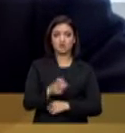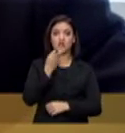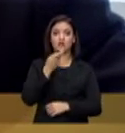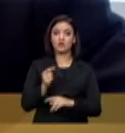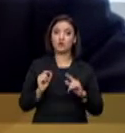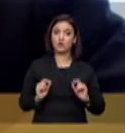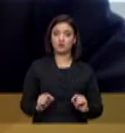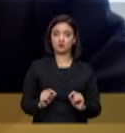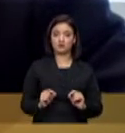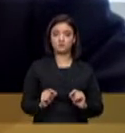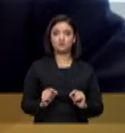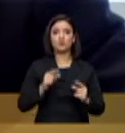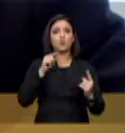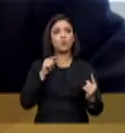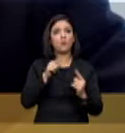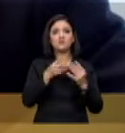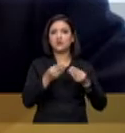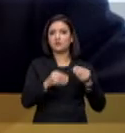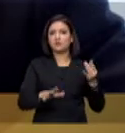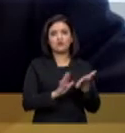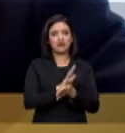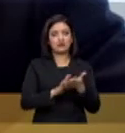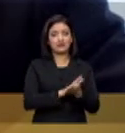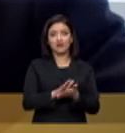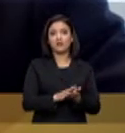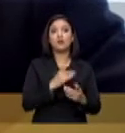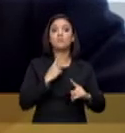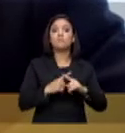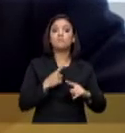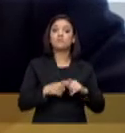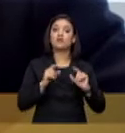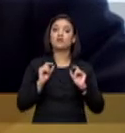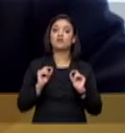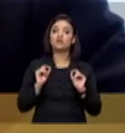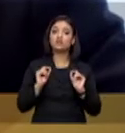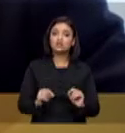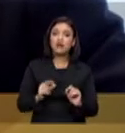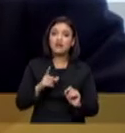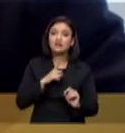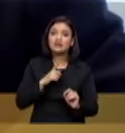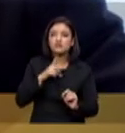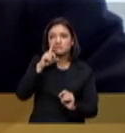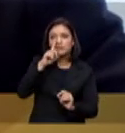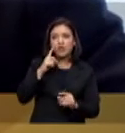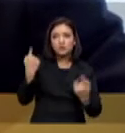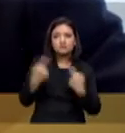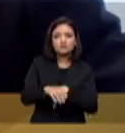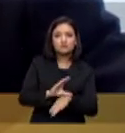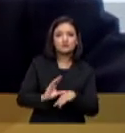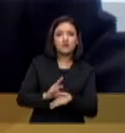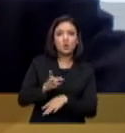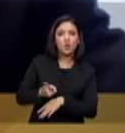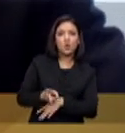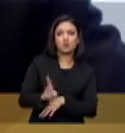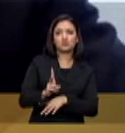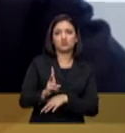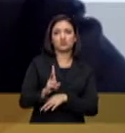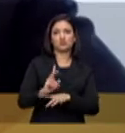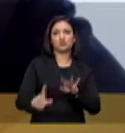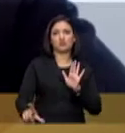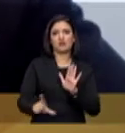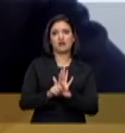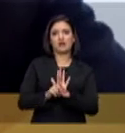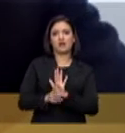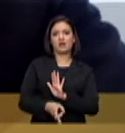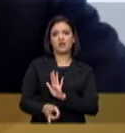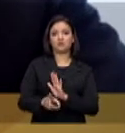que não há perda superveniente do objeto na hipótese, uma vez que, suposto vício de inconstitucionalidade, se houver, permaneceria no ordenamento jurídico.